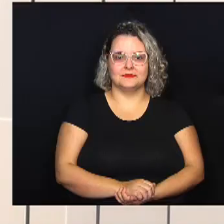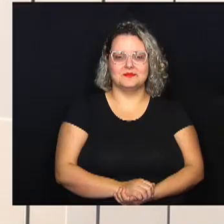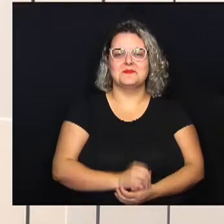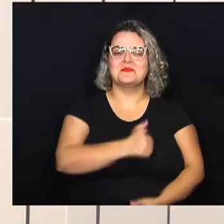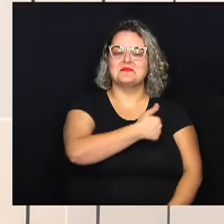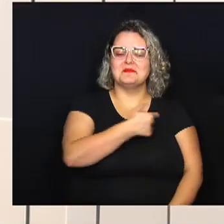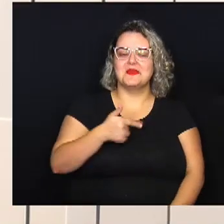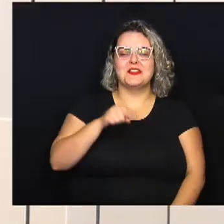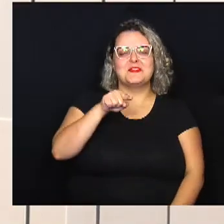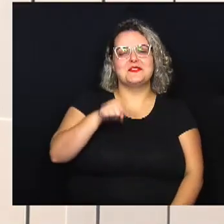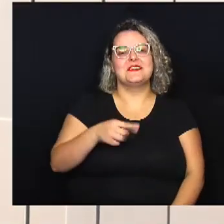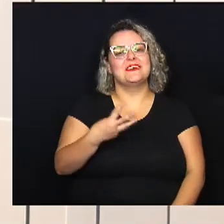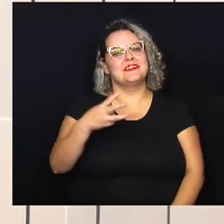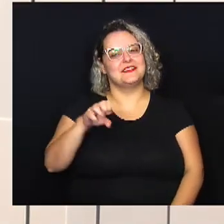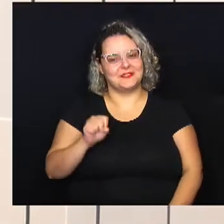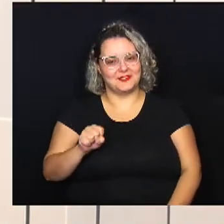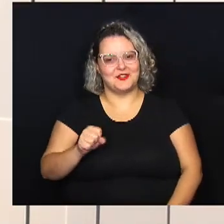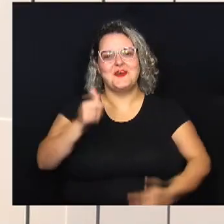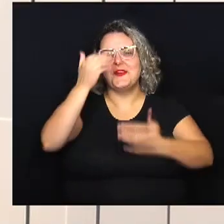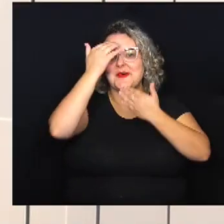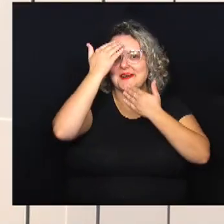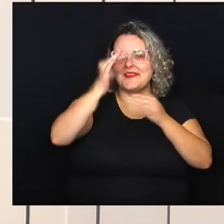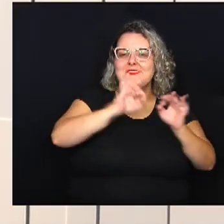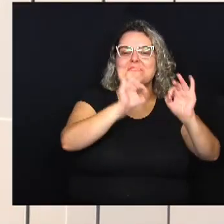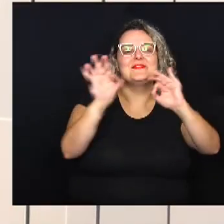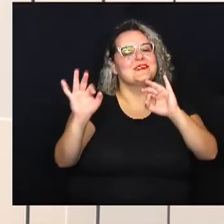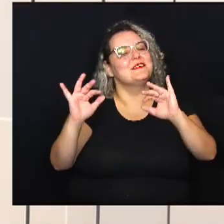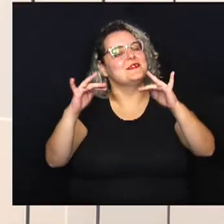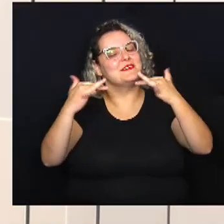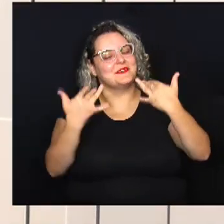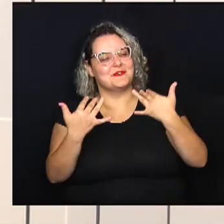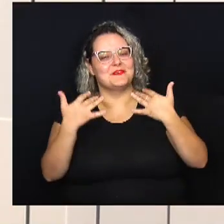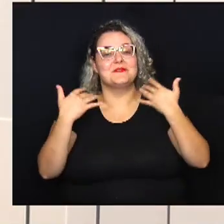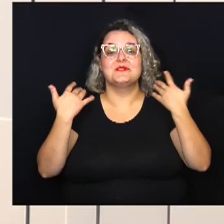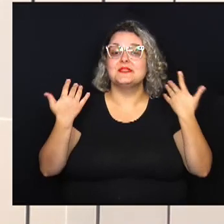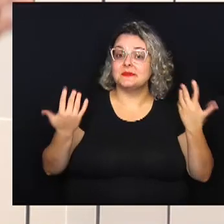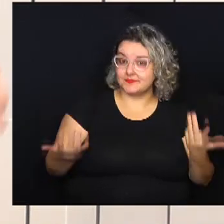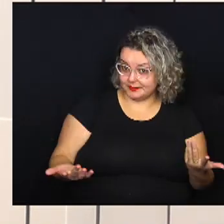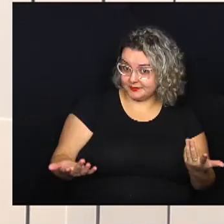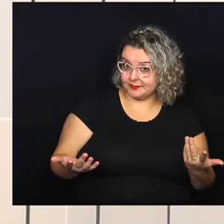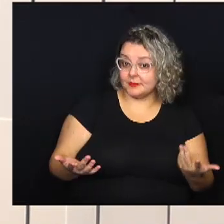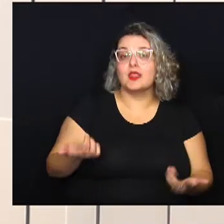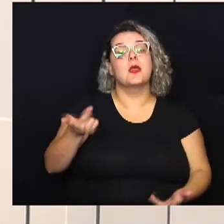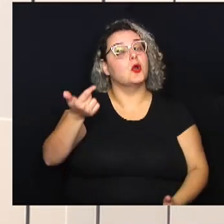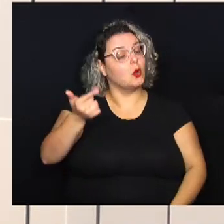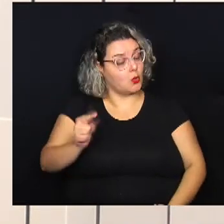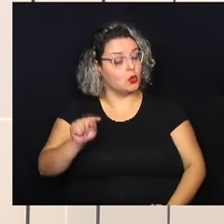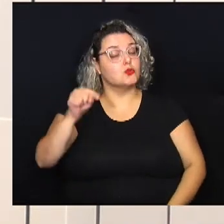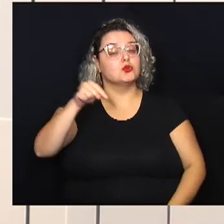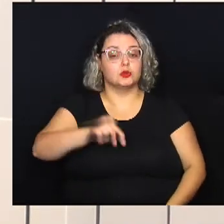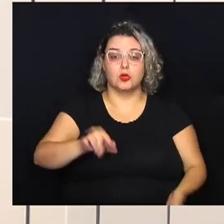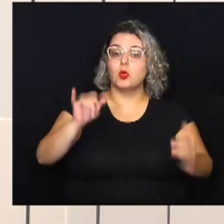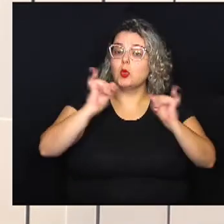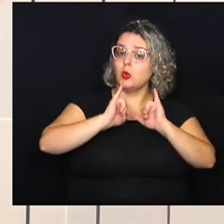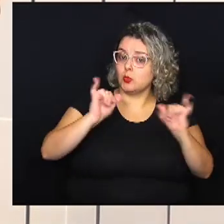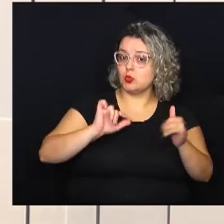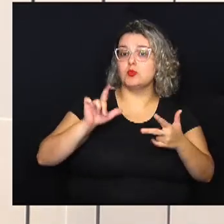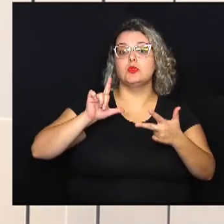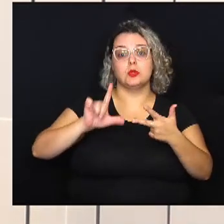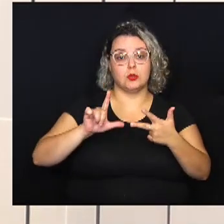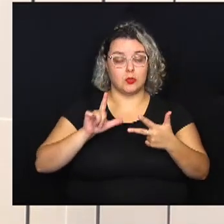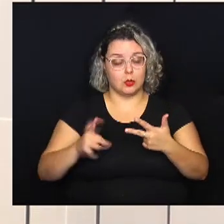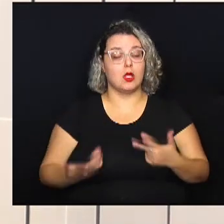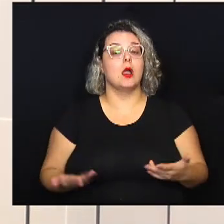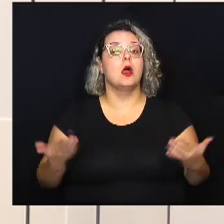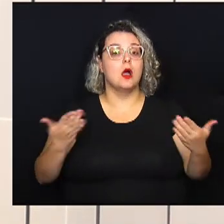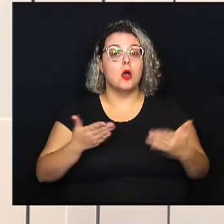Meio-dia mais 38 minutos, muito obrigado pela sua companhia, pela sua audiência. A gente segue aqui com as notícias do Legislativo,